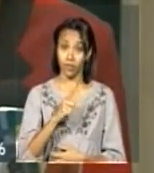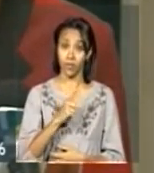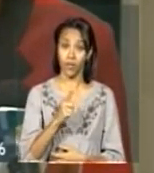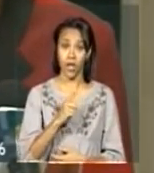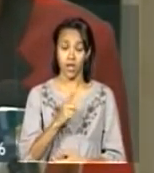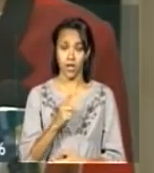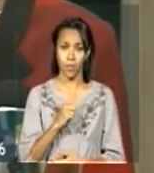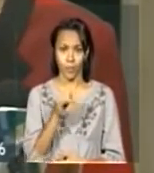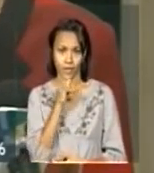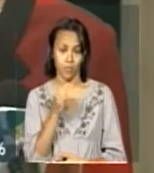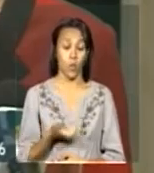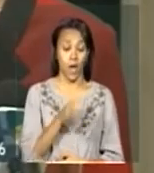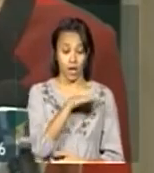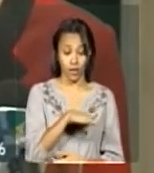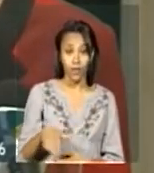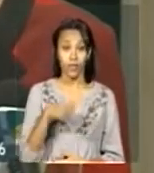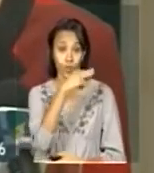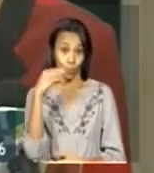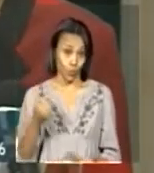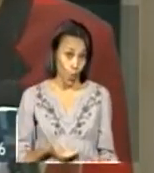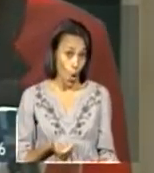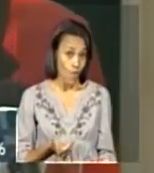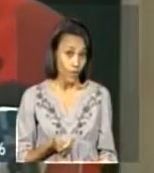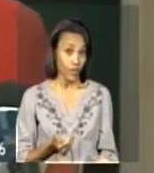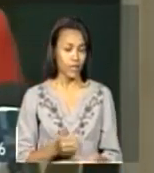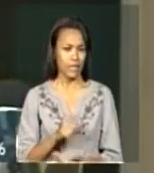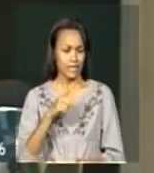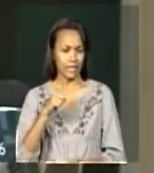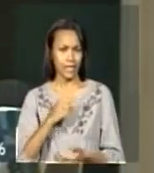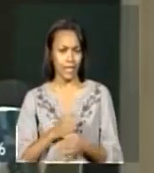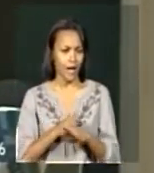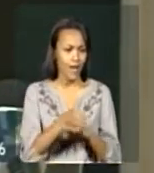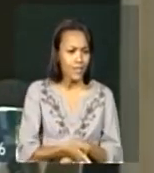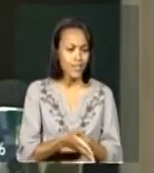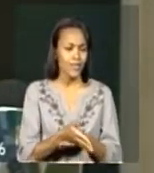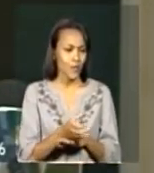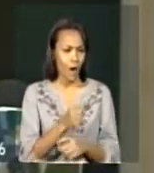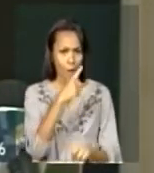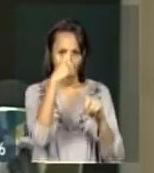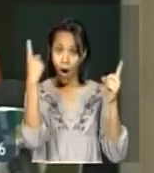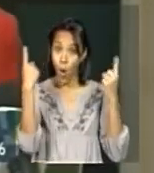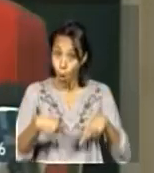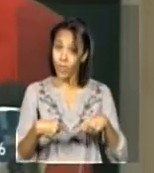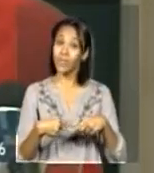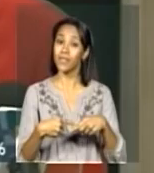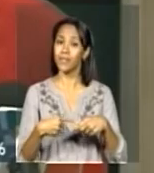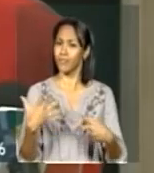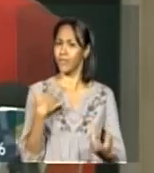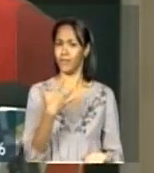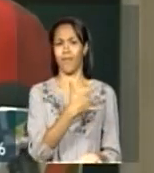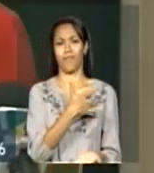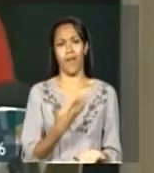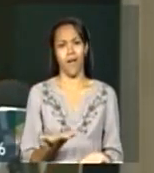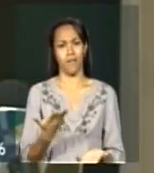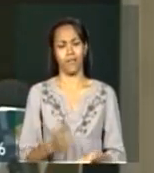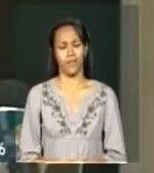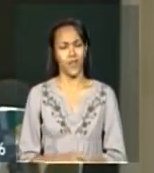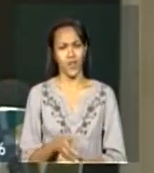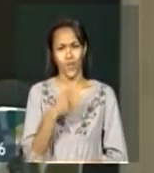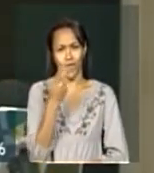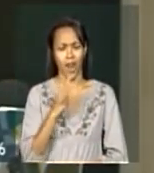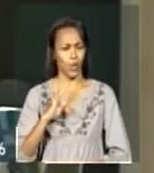numa para uma criança e para um jovem ter acesso a uma competição sadia. E eu não vou falar